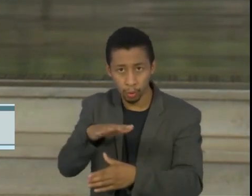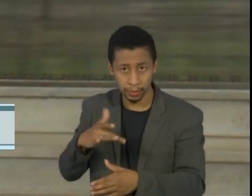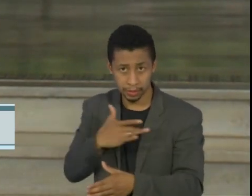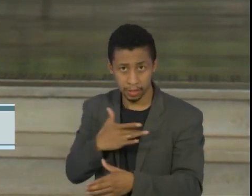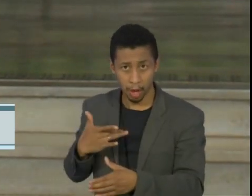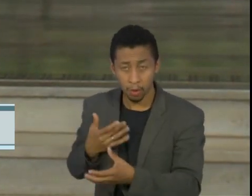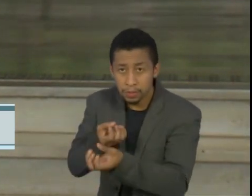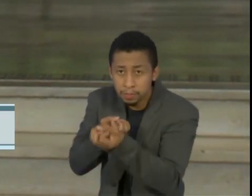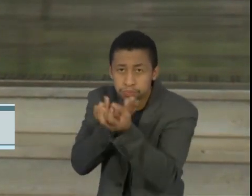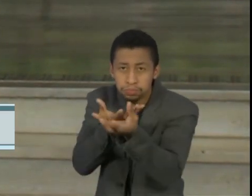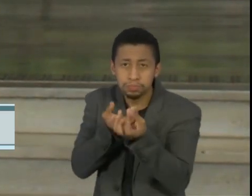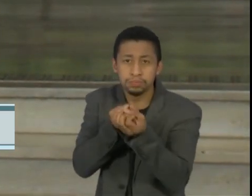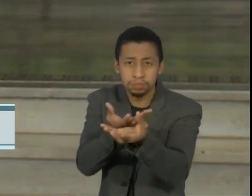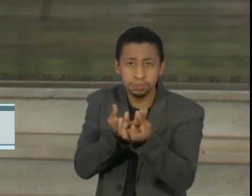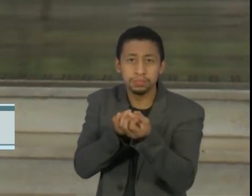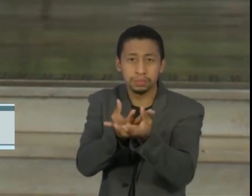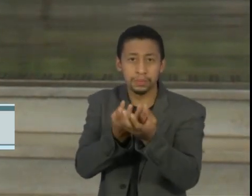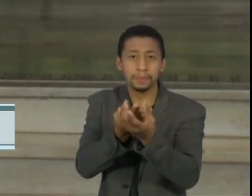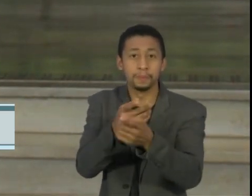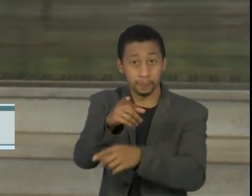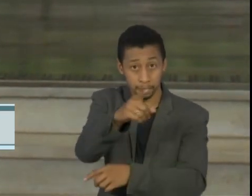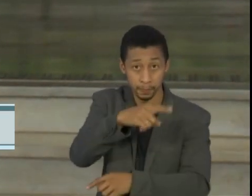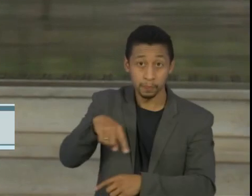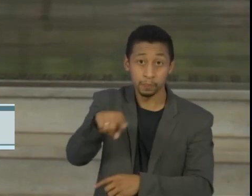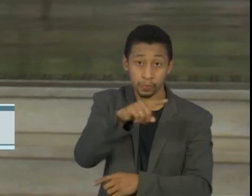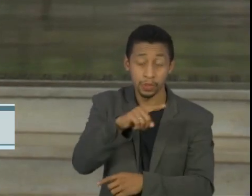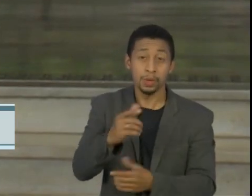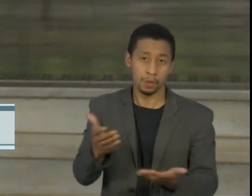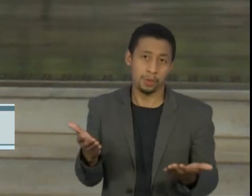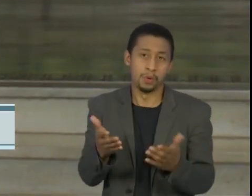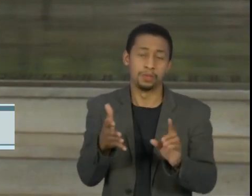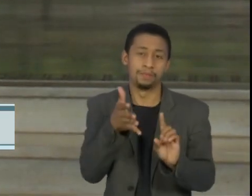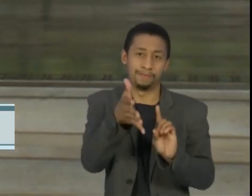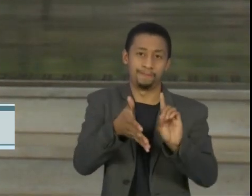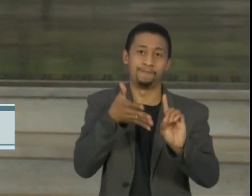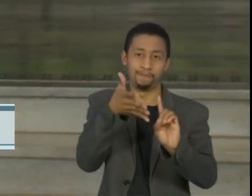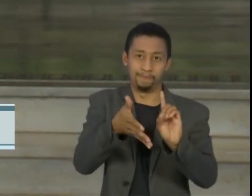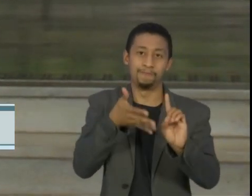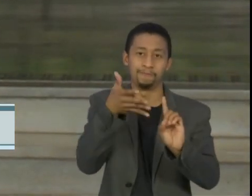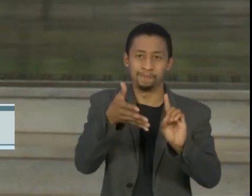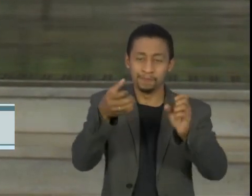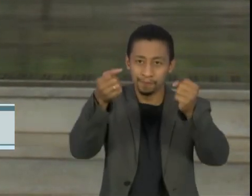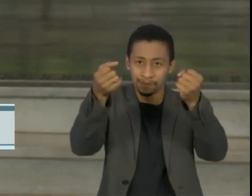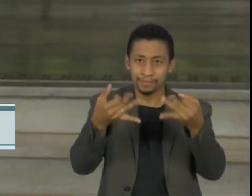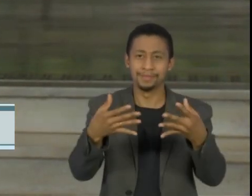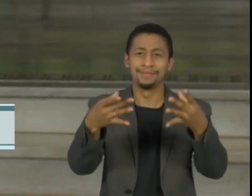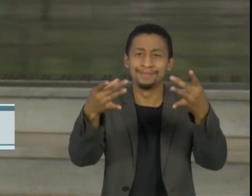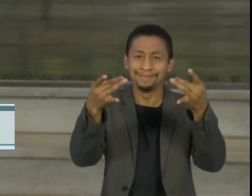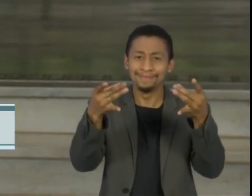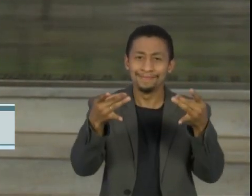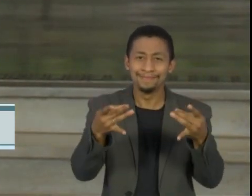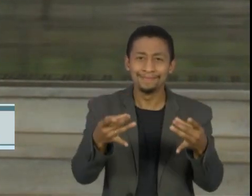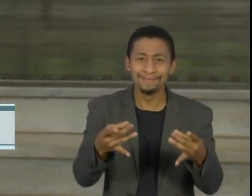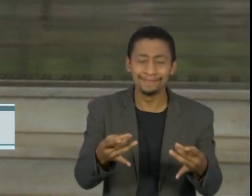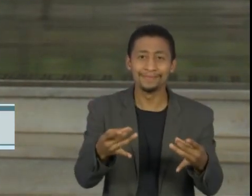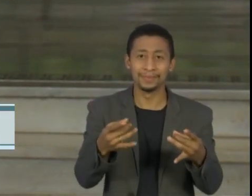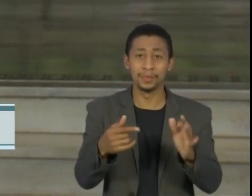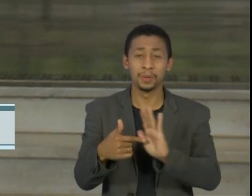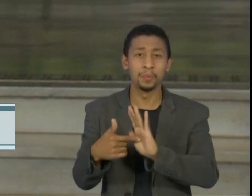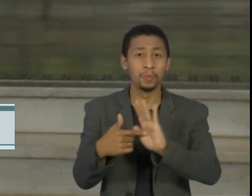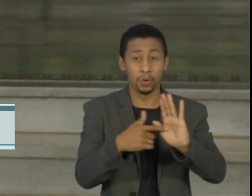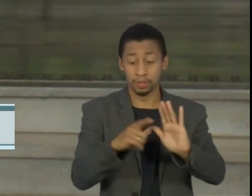essas informações hoje aqui na nossa coletiva, indicam uma mudança na curva